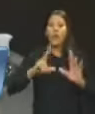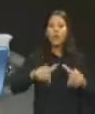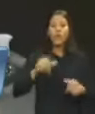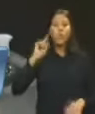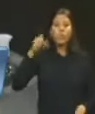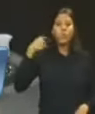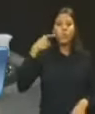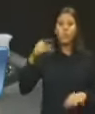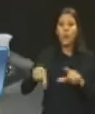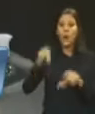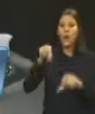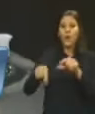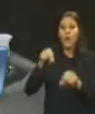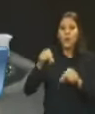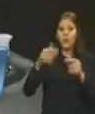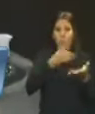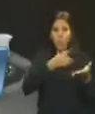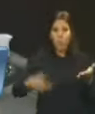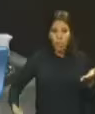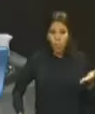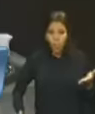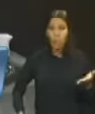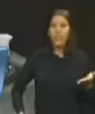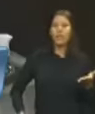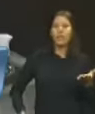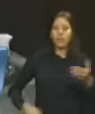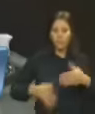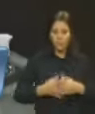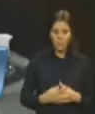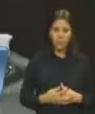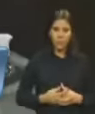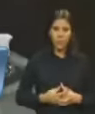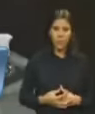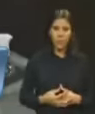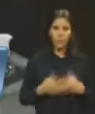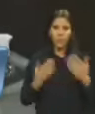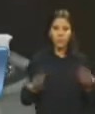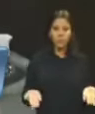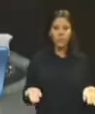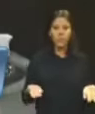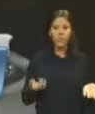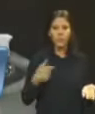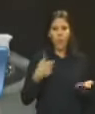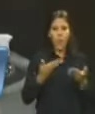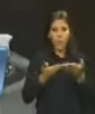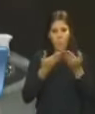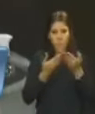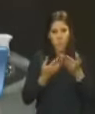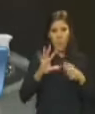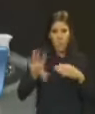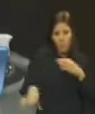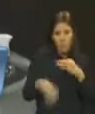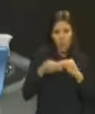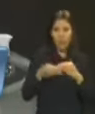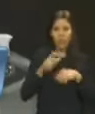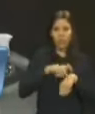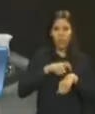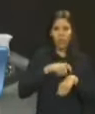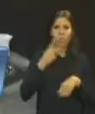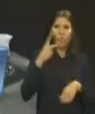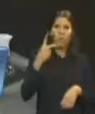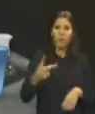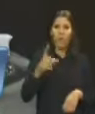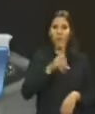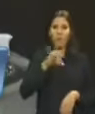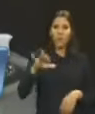por seleção pública, fica aqui o meu preto de gratidão. No último, eu pediria um tempo a mais, por gentileza, para falar da data de